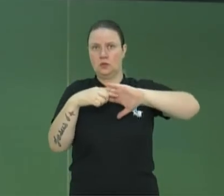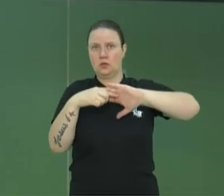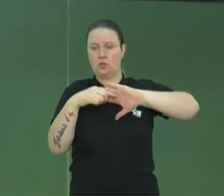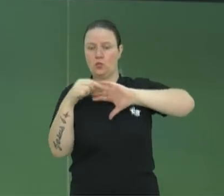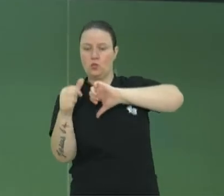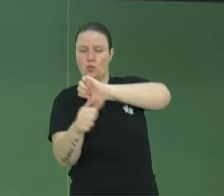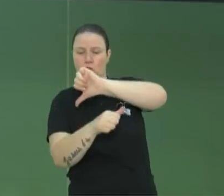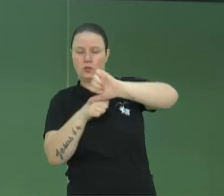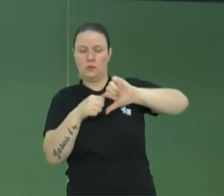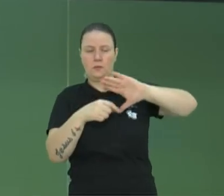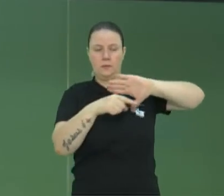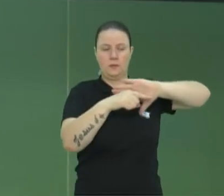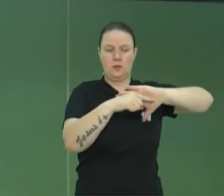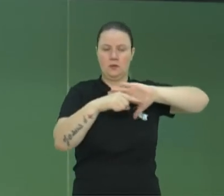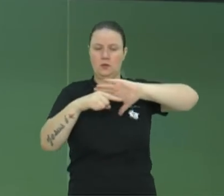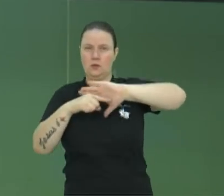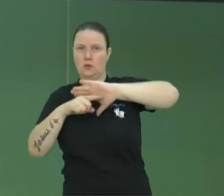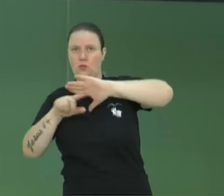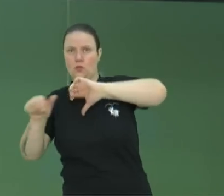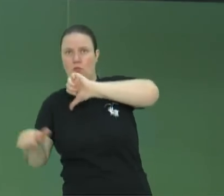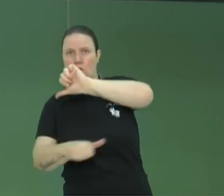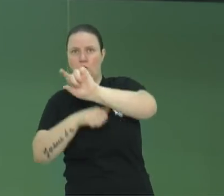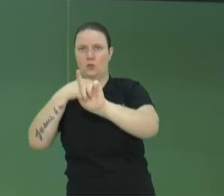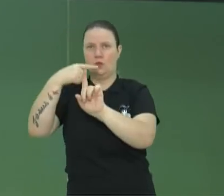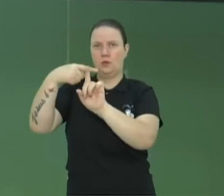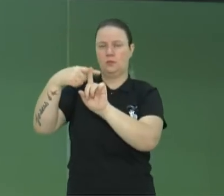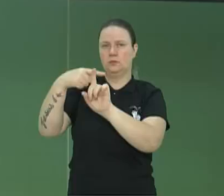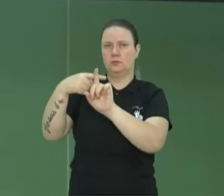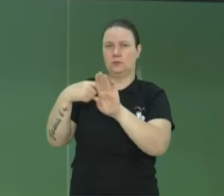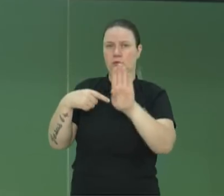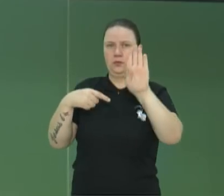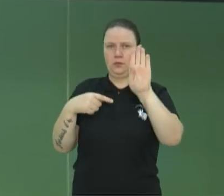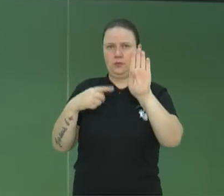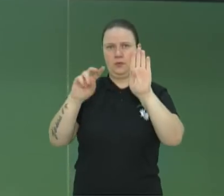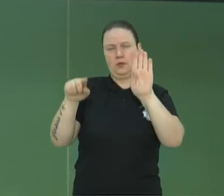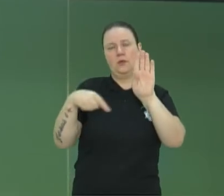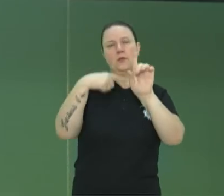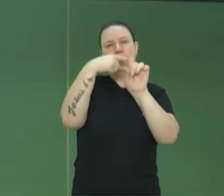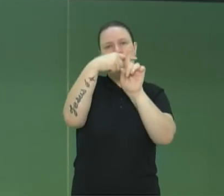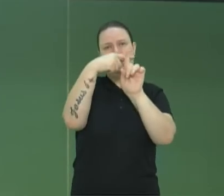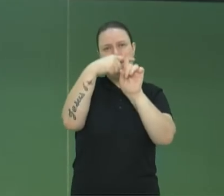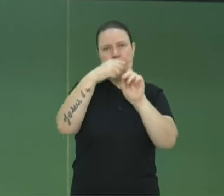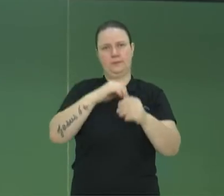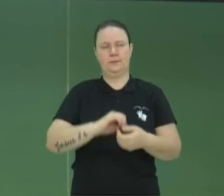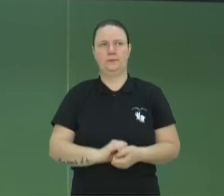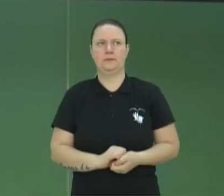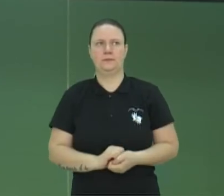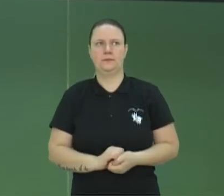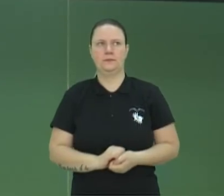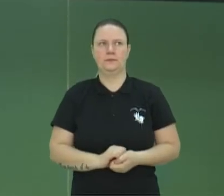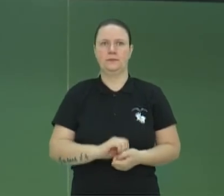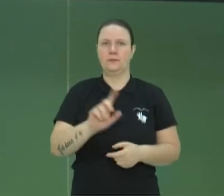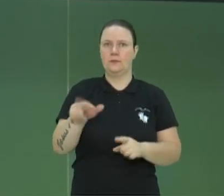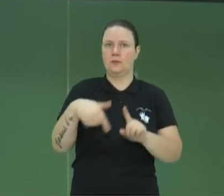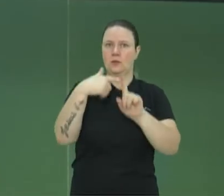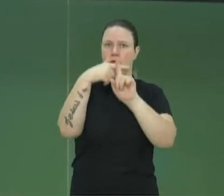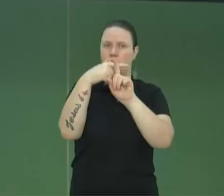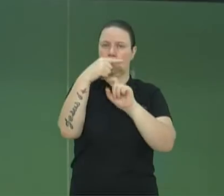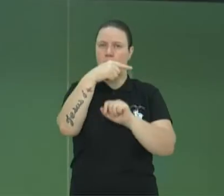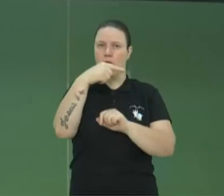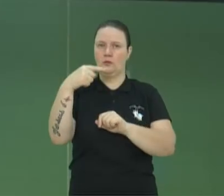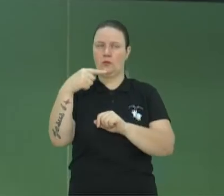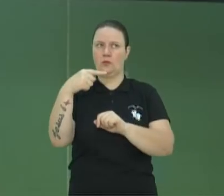sinal. Menos com menos mais, e o b fica positivo. Mais ou menos raiz